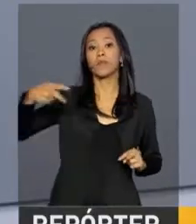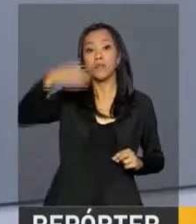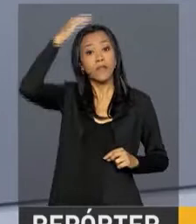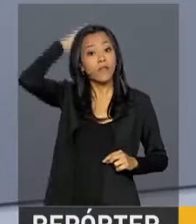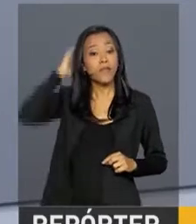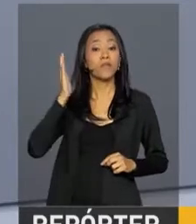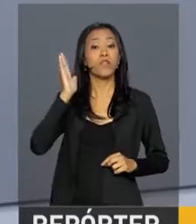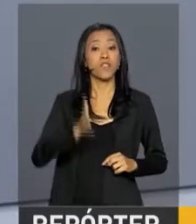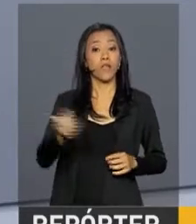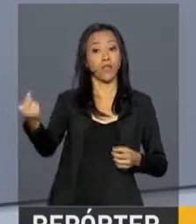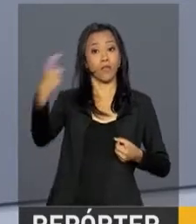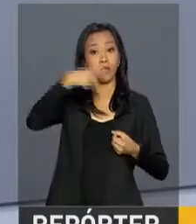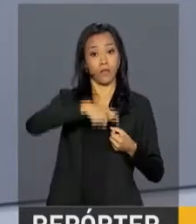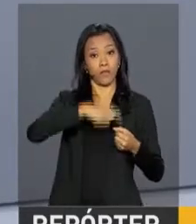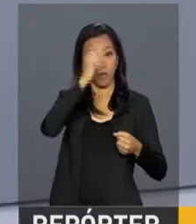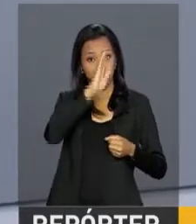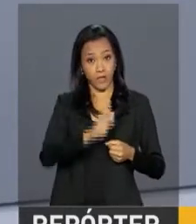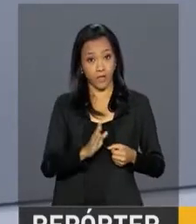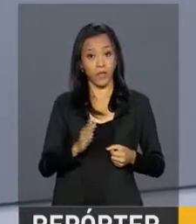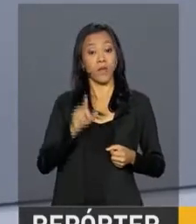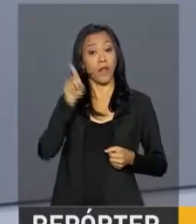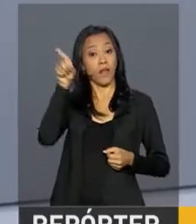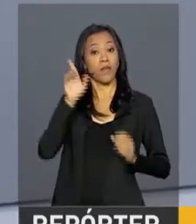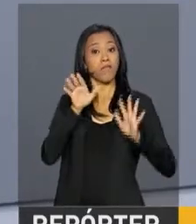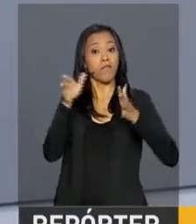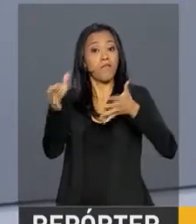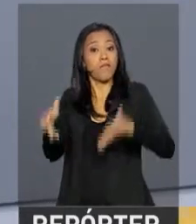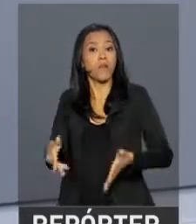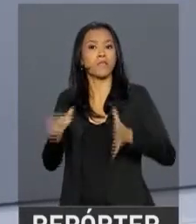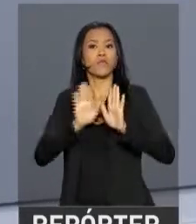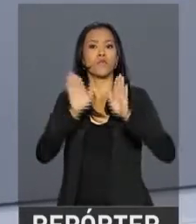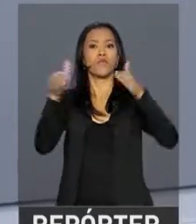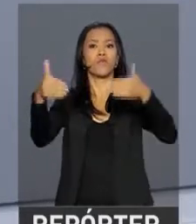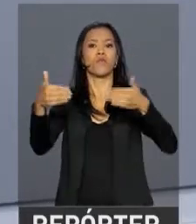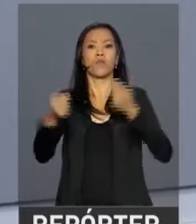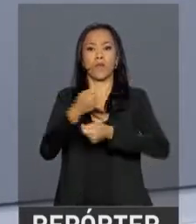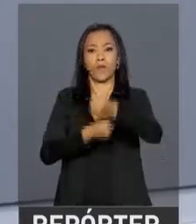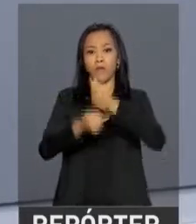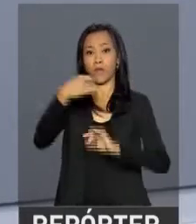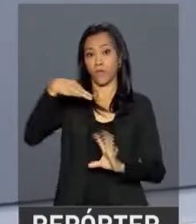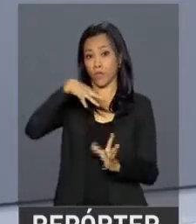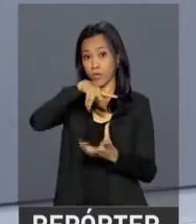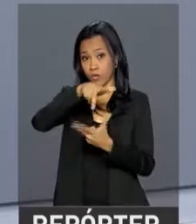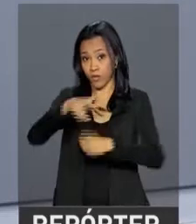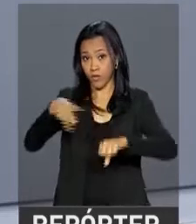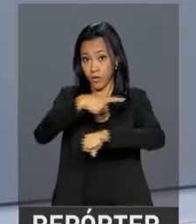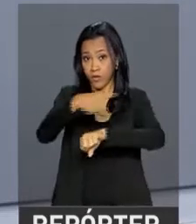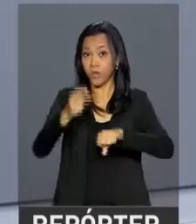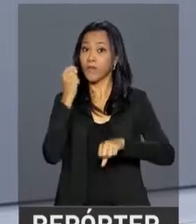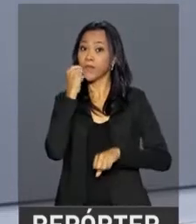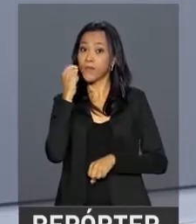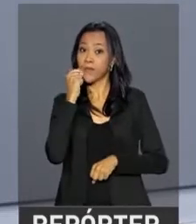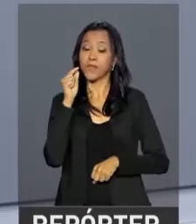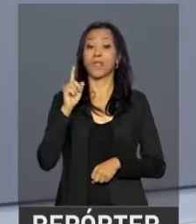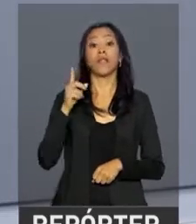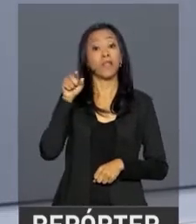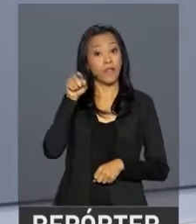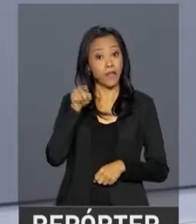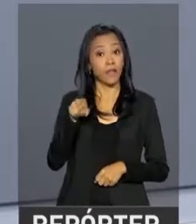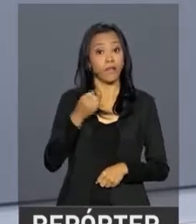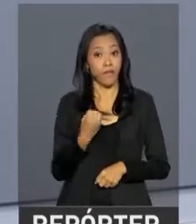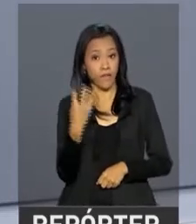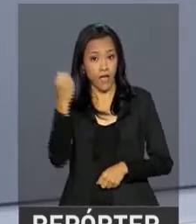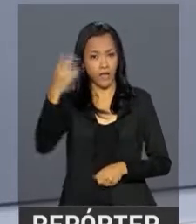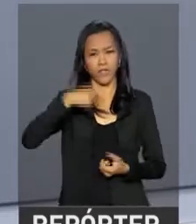está a caminho do Brasil depois de participar do Fórum Econômico Mundial em Davos, na Suíça. Durante a viagem, ele também teve uma série